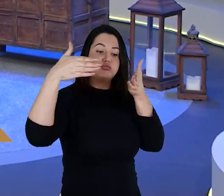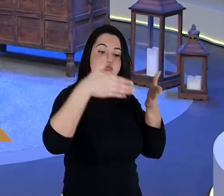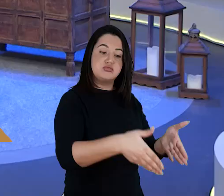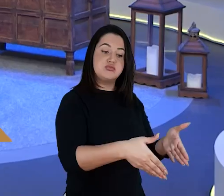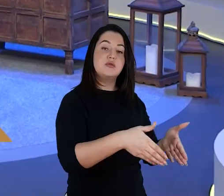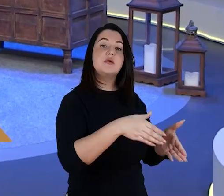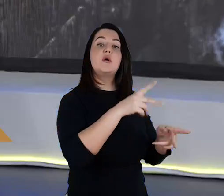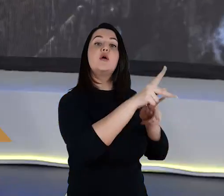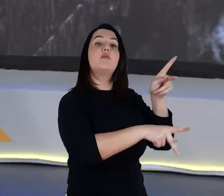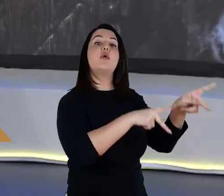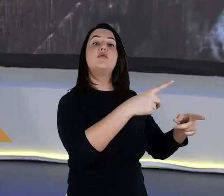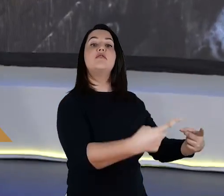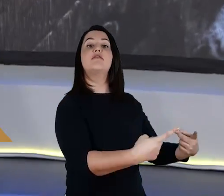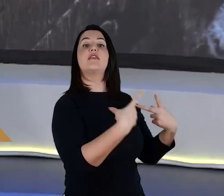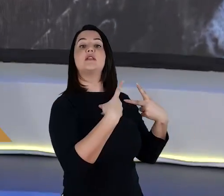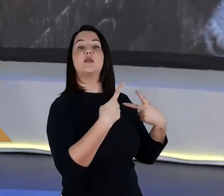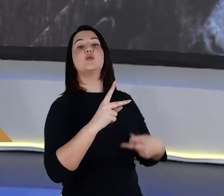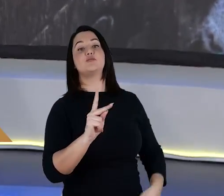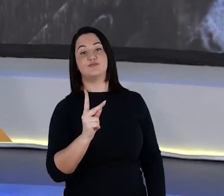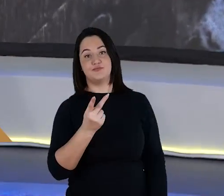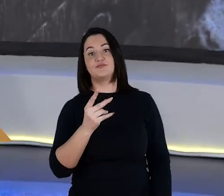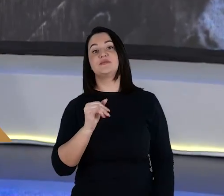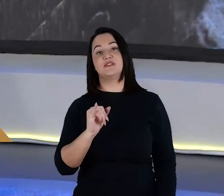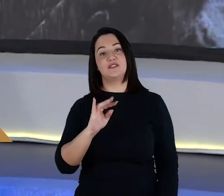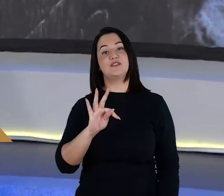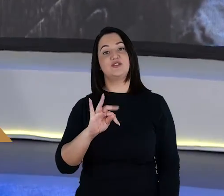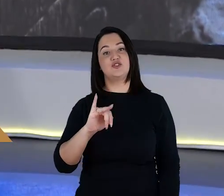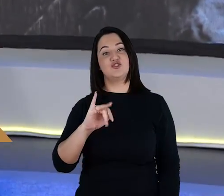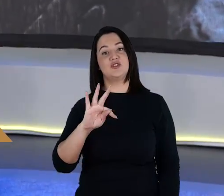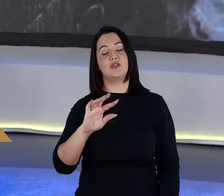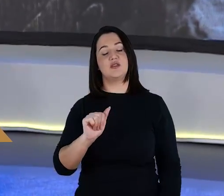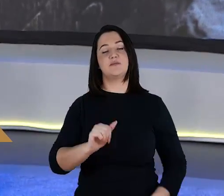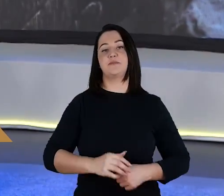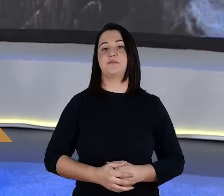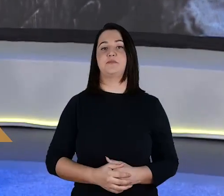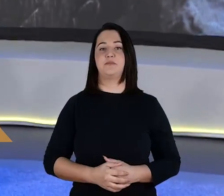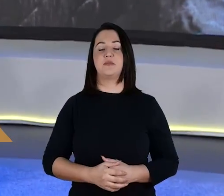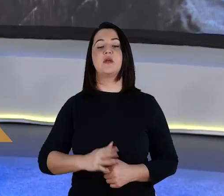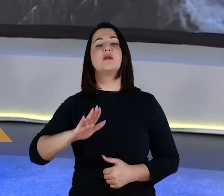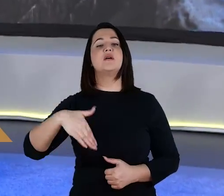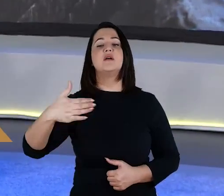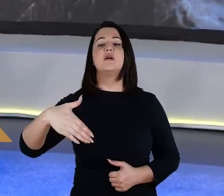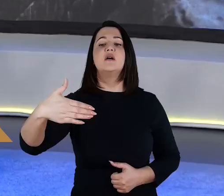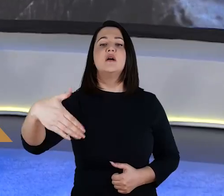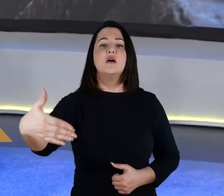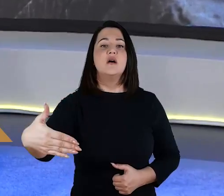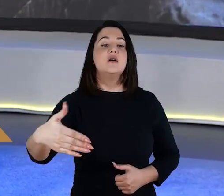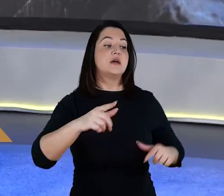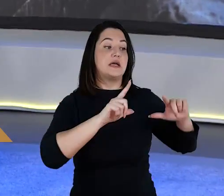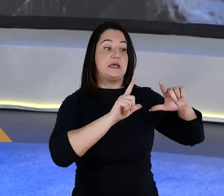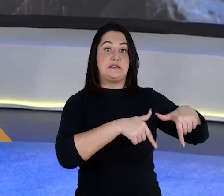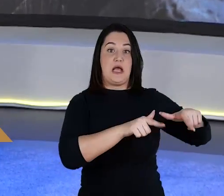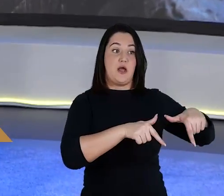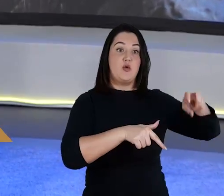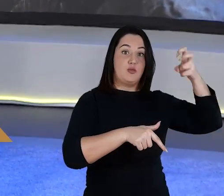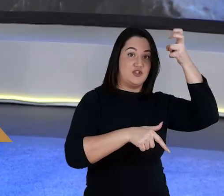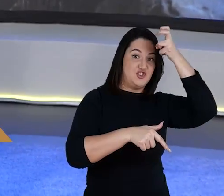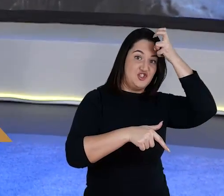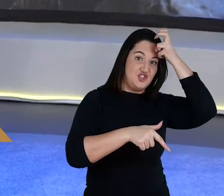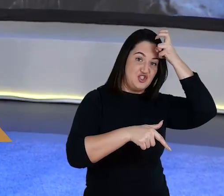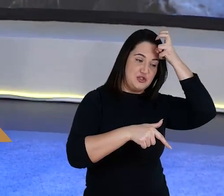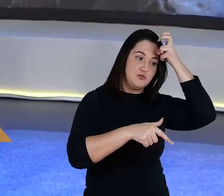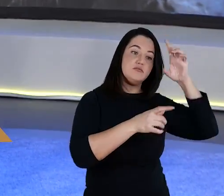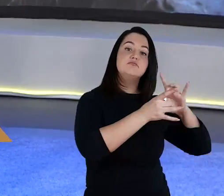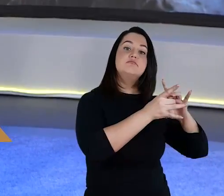hititas. Mais tarde, quando Israel estava prestes a ocupar Canaã, a chamada Terra Prometida,